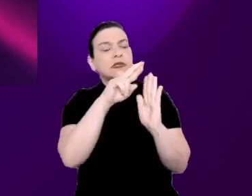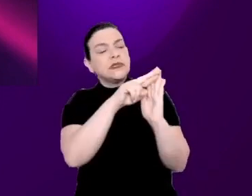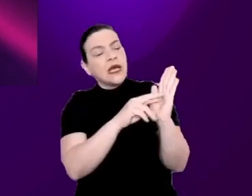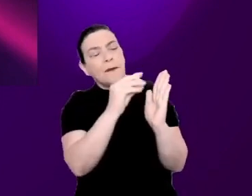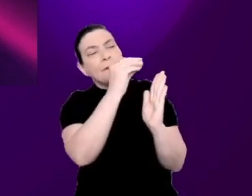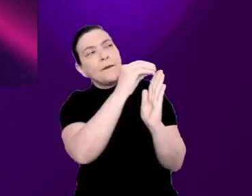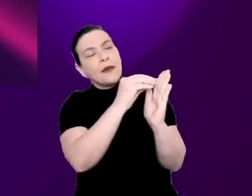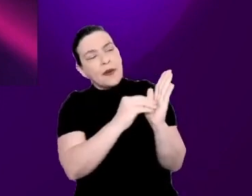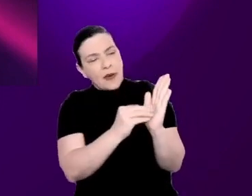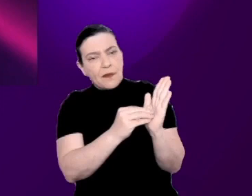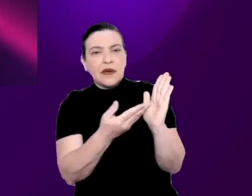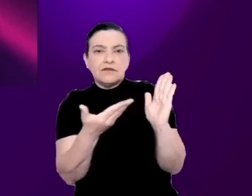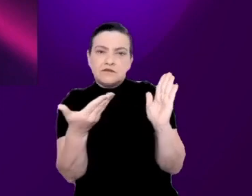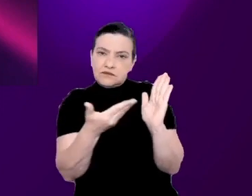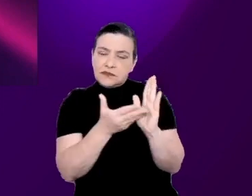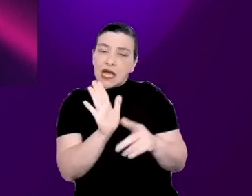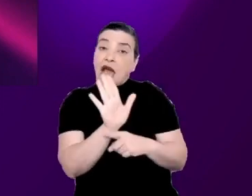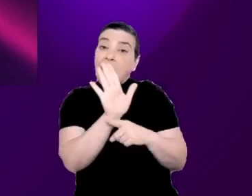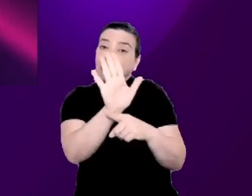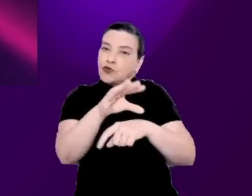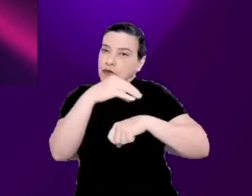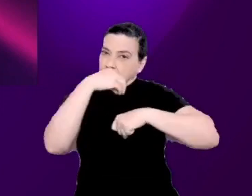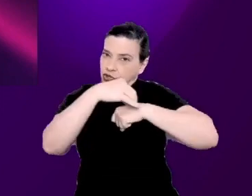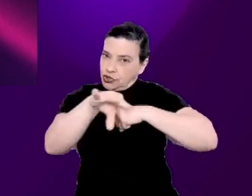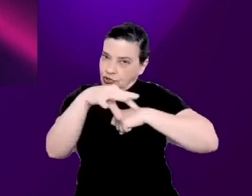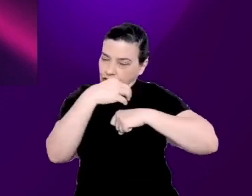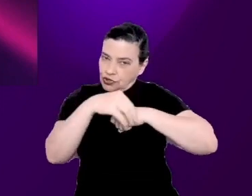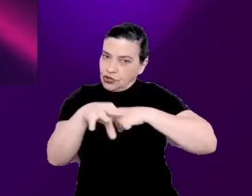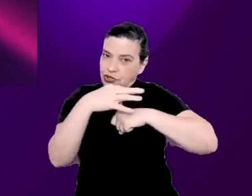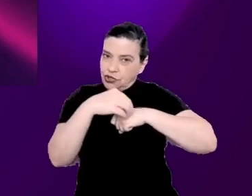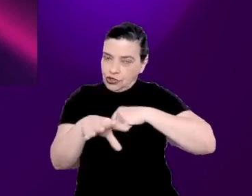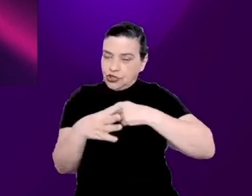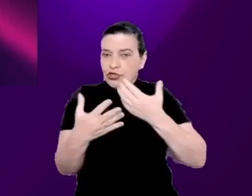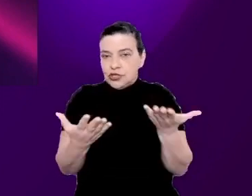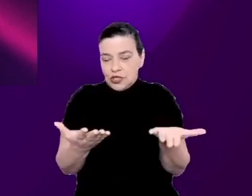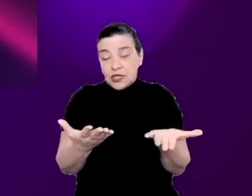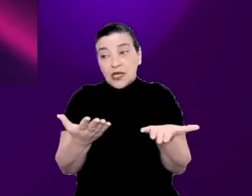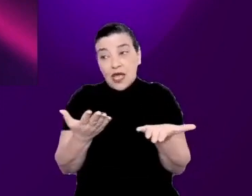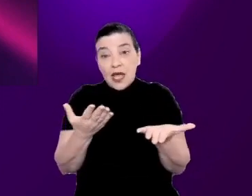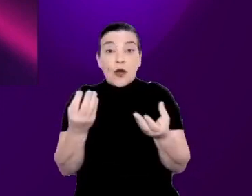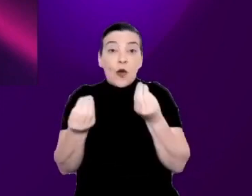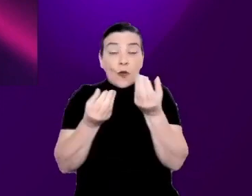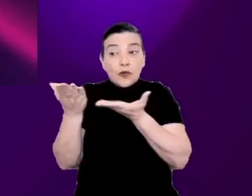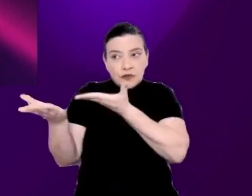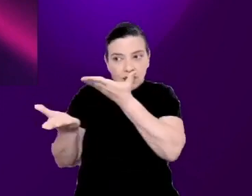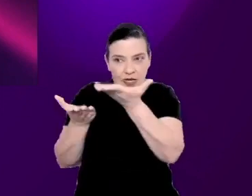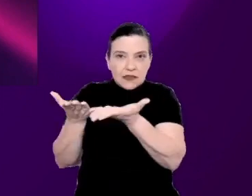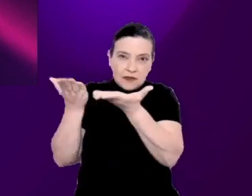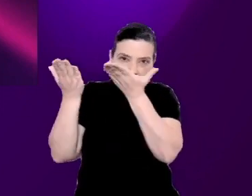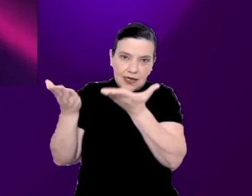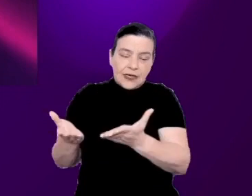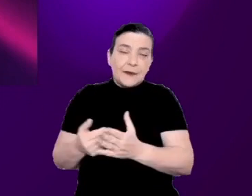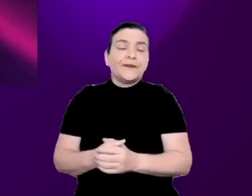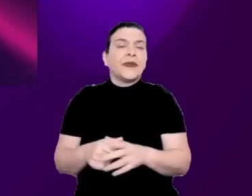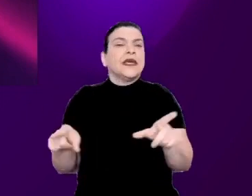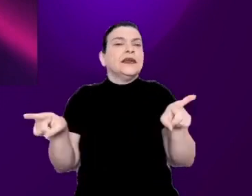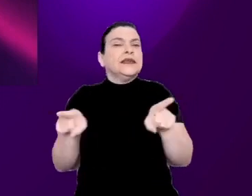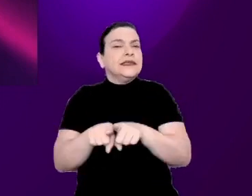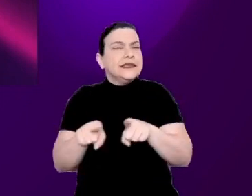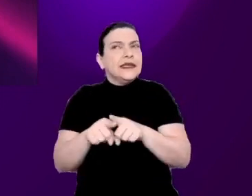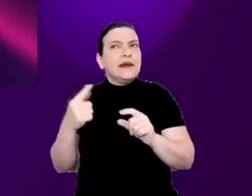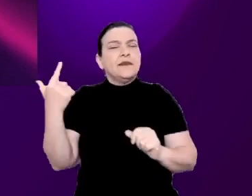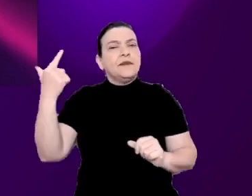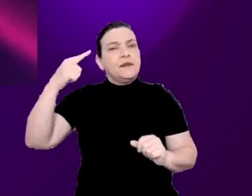traz esse direcionamento para o paciente que precisa. E, em contrapartida, ela